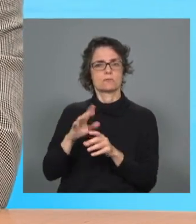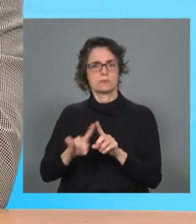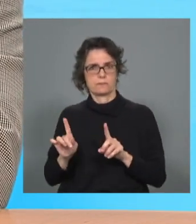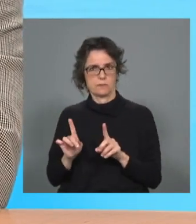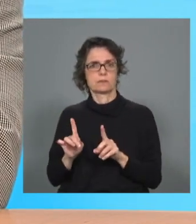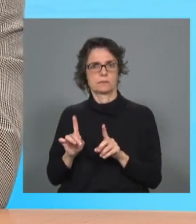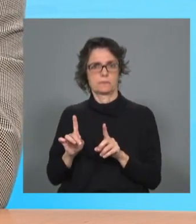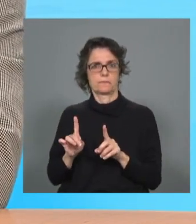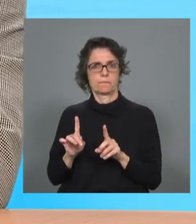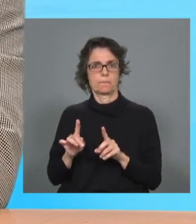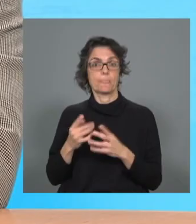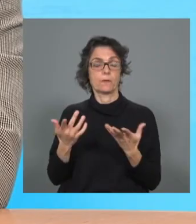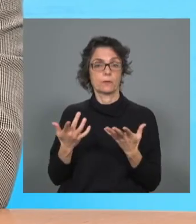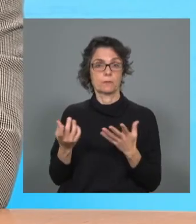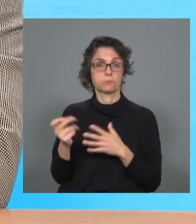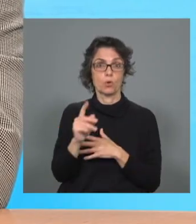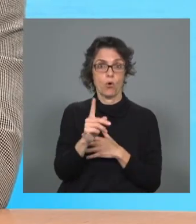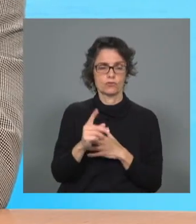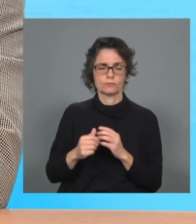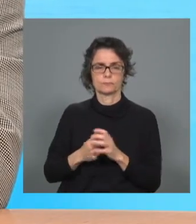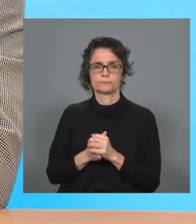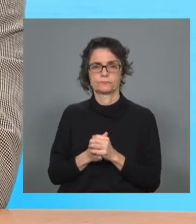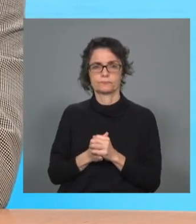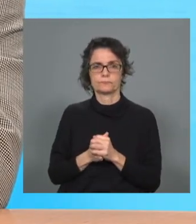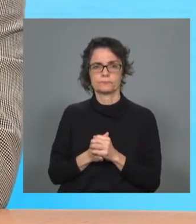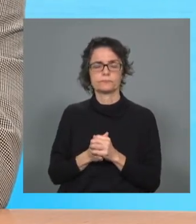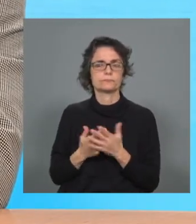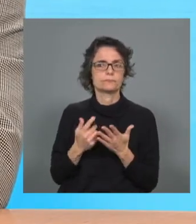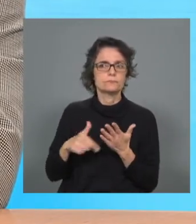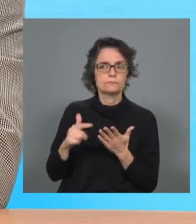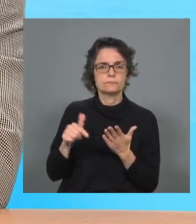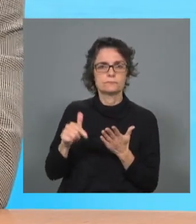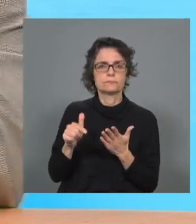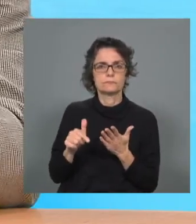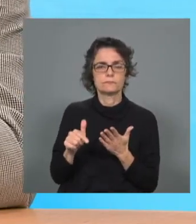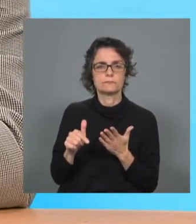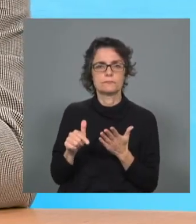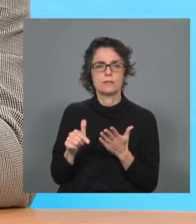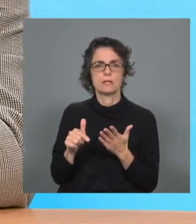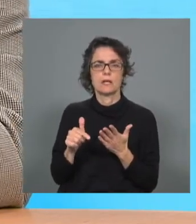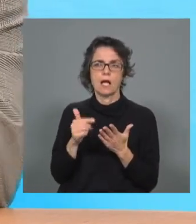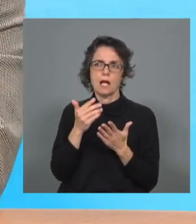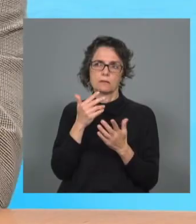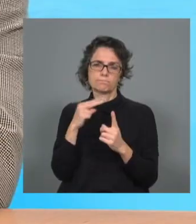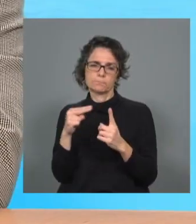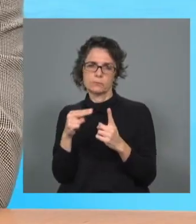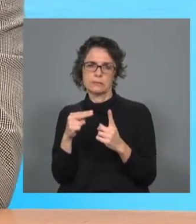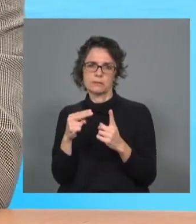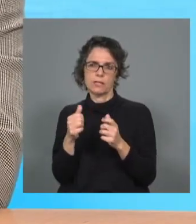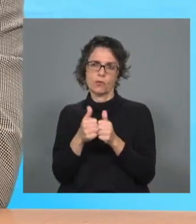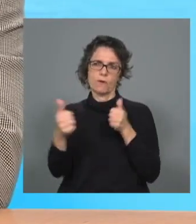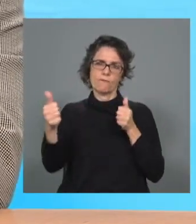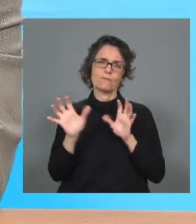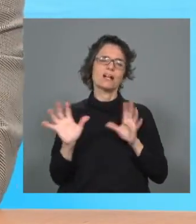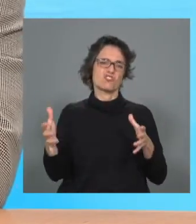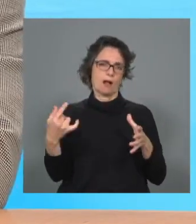Portanto, o que acontece é, nós temos um afastamento generalizado, isso é uma coisa